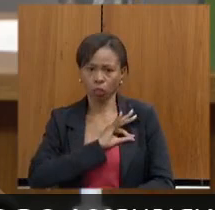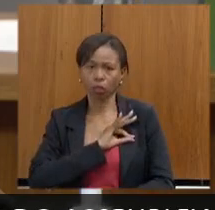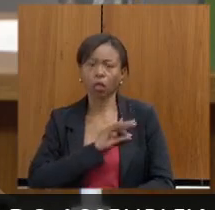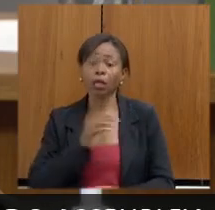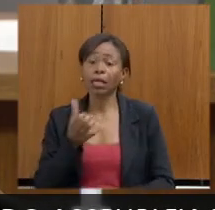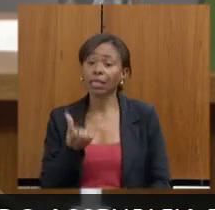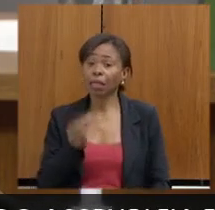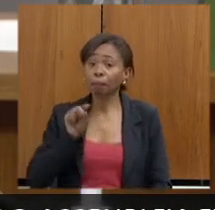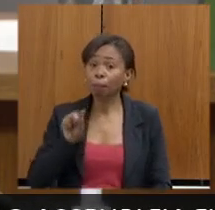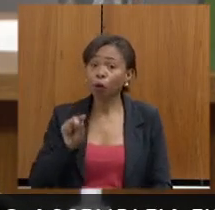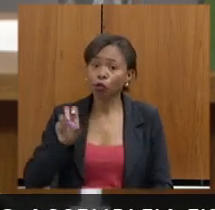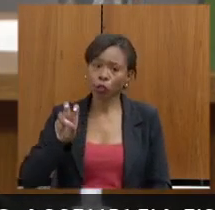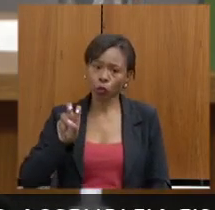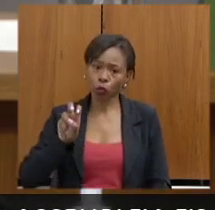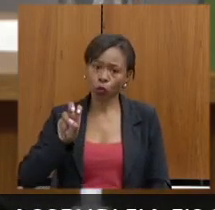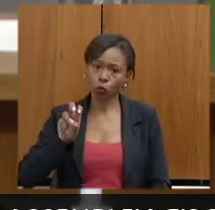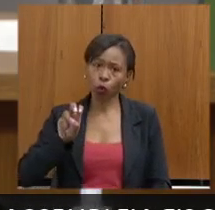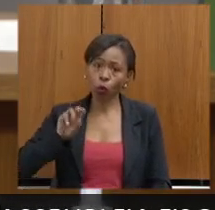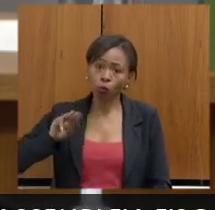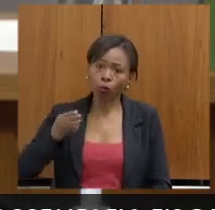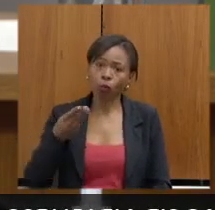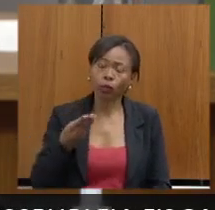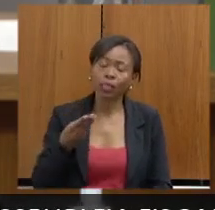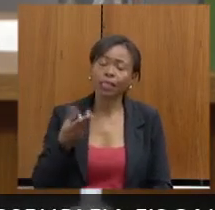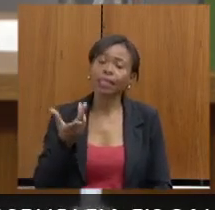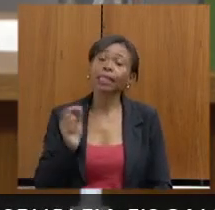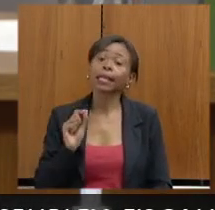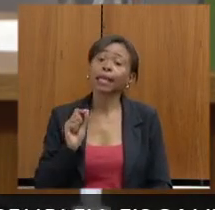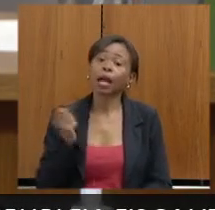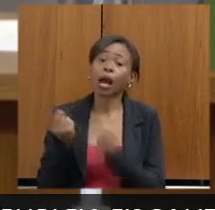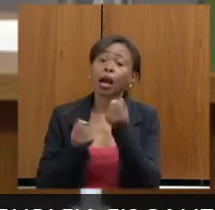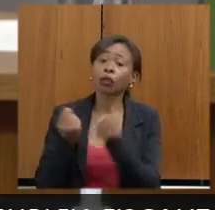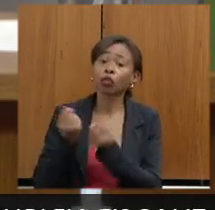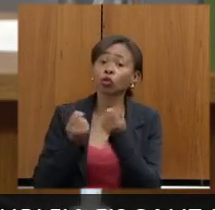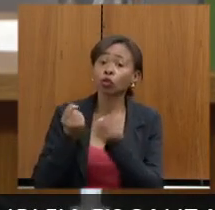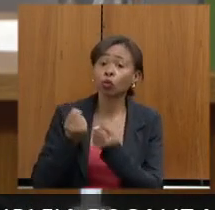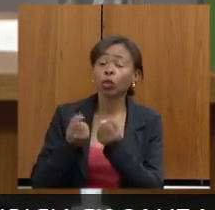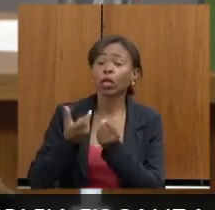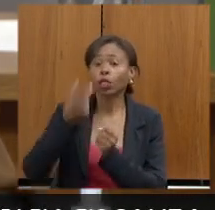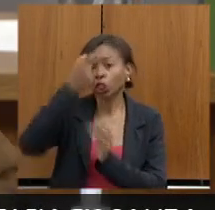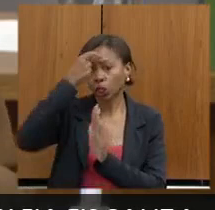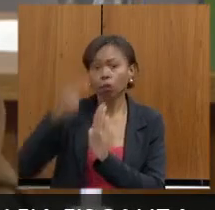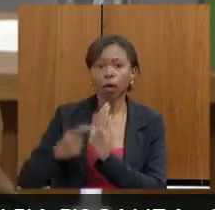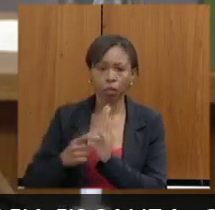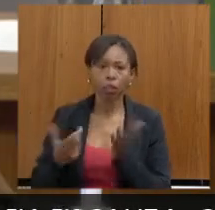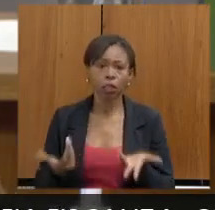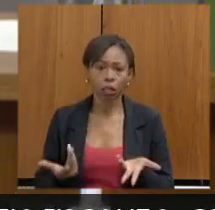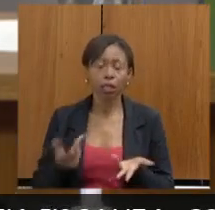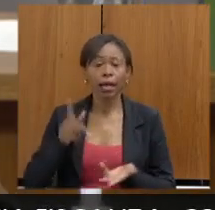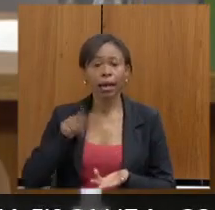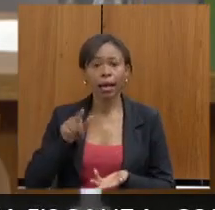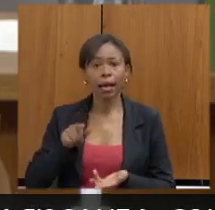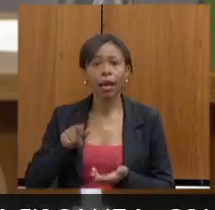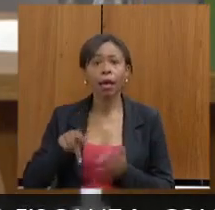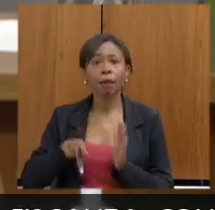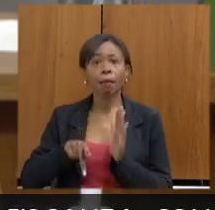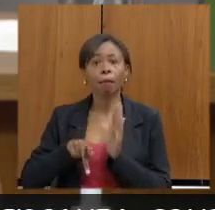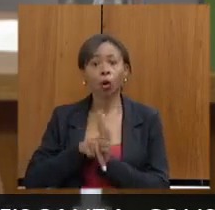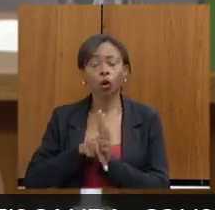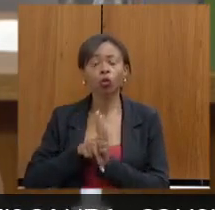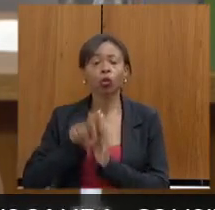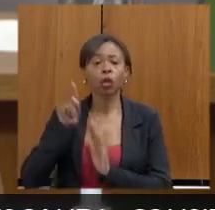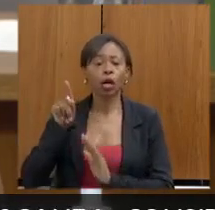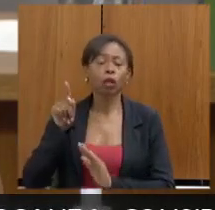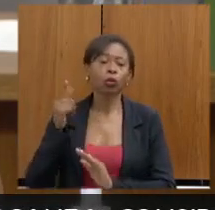6.5 milhões de viaturas da inteligência né ver exatamente da porque o ver diretamente da fonte 10 aí do